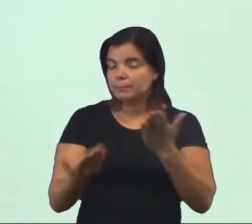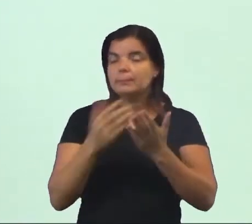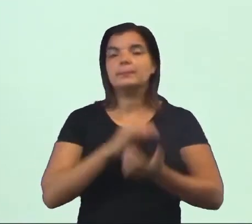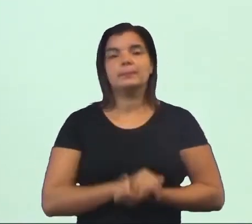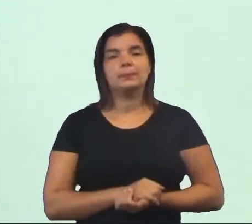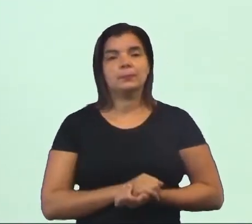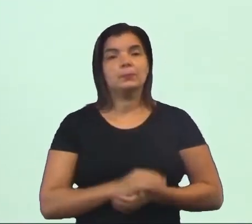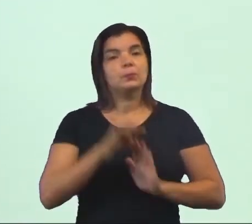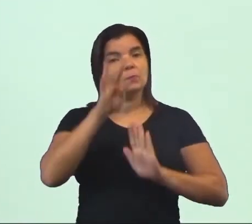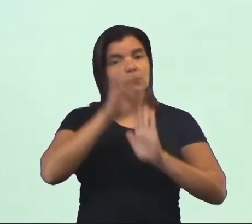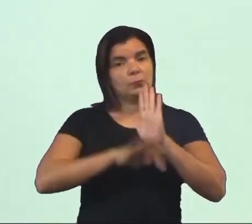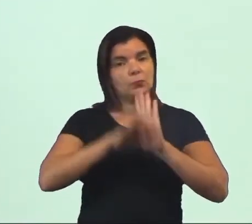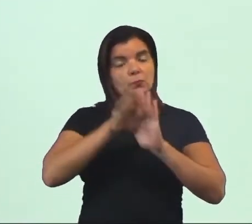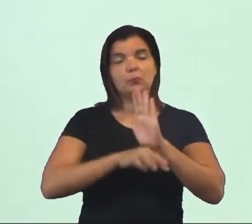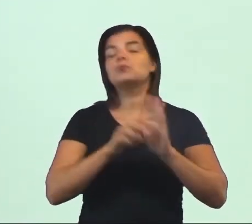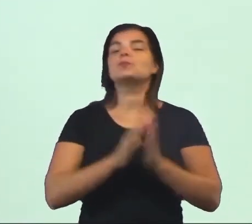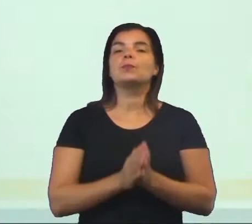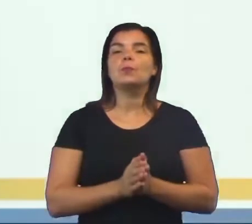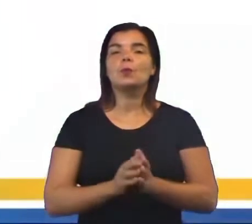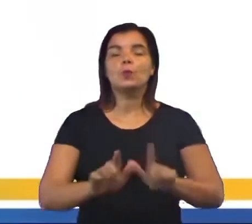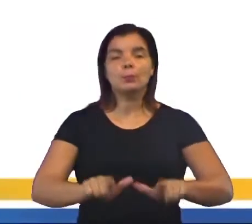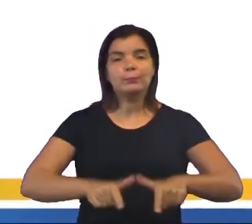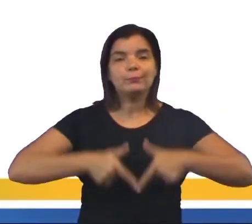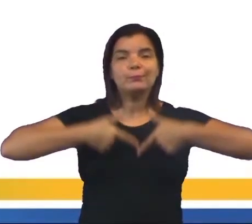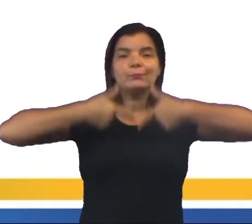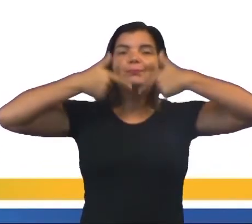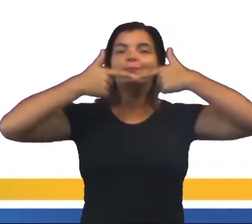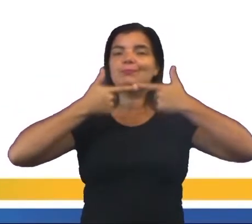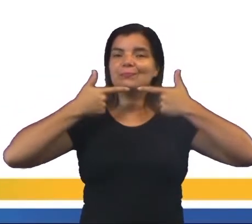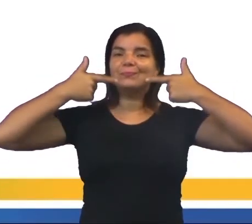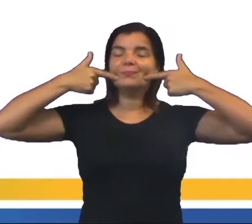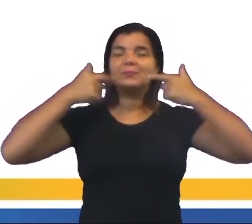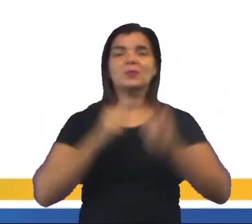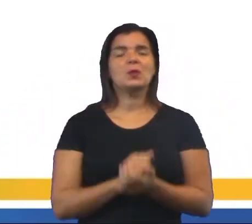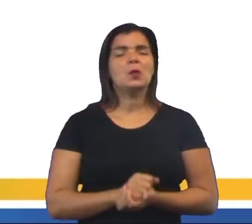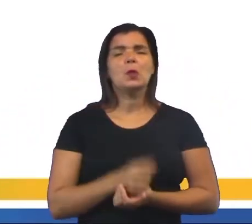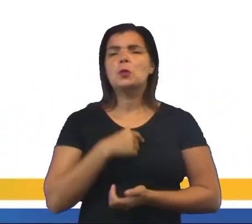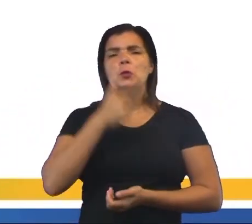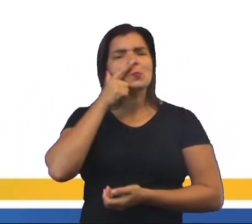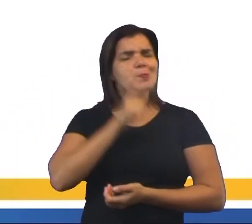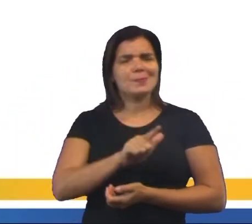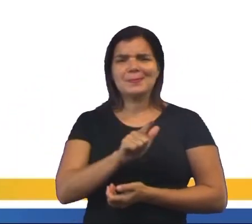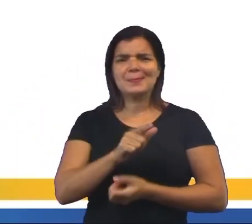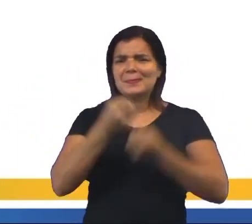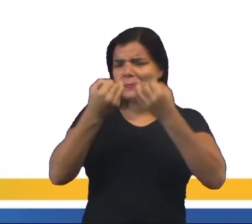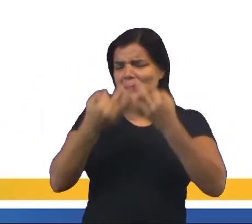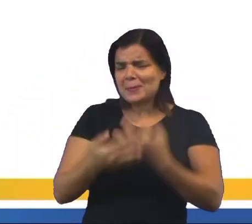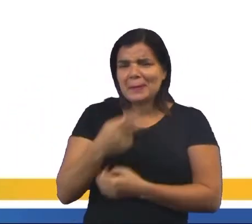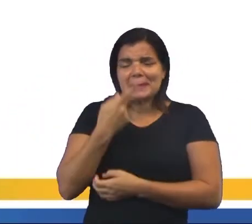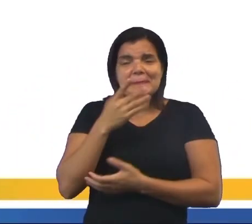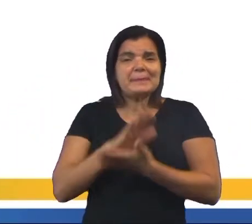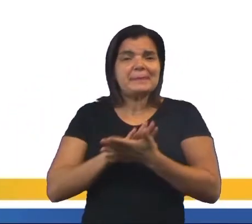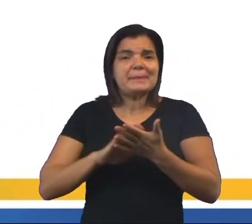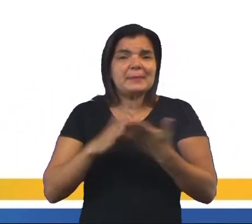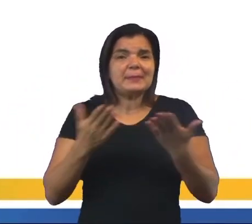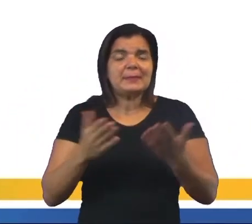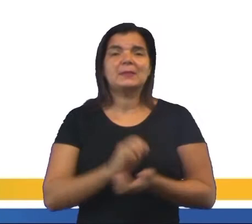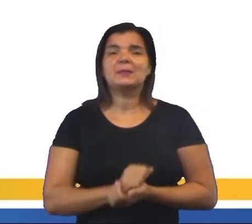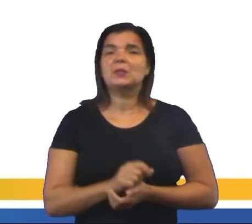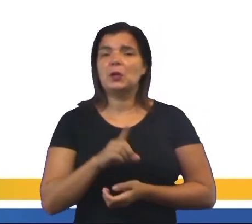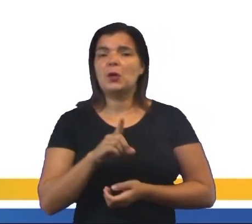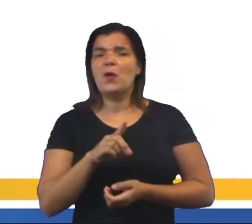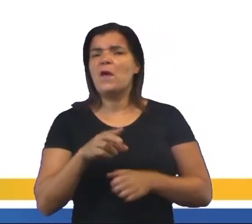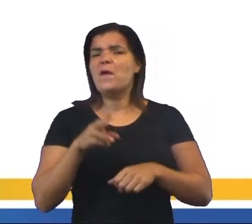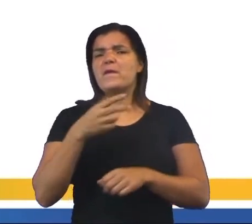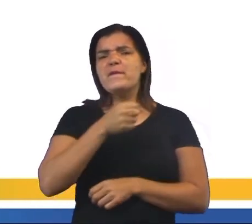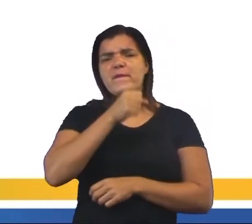um texto, um meme. Olha só. Não consigo explicar algo sem falar. Aí, tipo, daí,